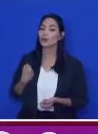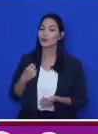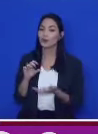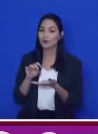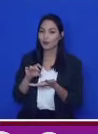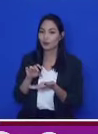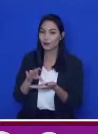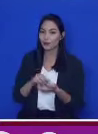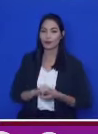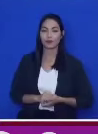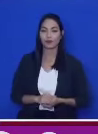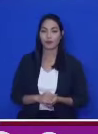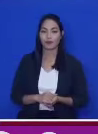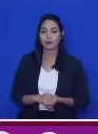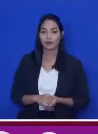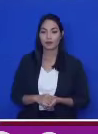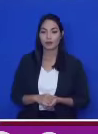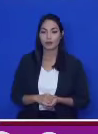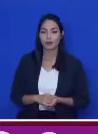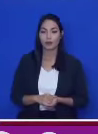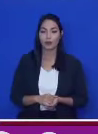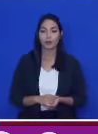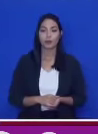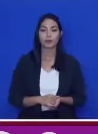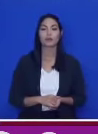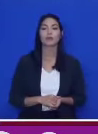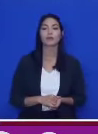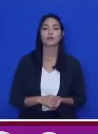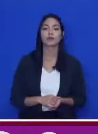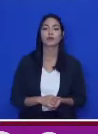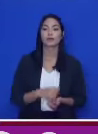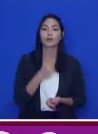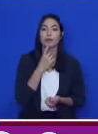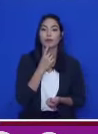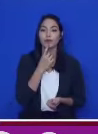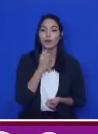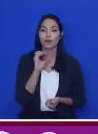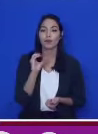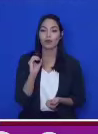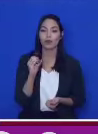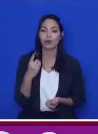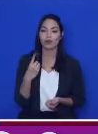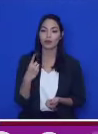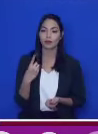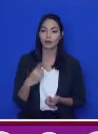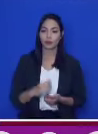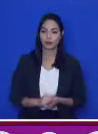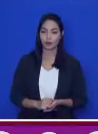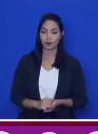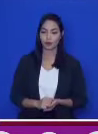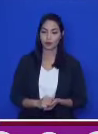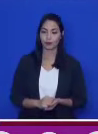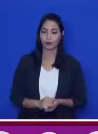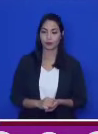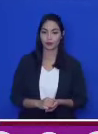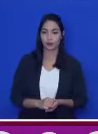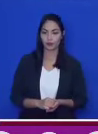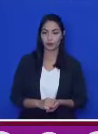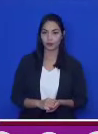número da Loto Fácil. Bola vermelha, número 01. Vermelha, 01.